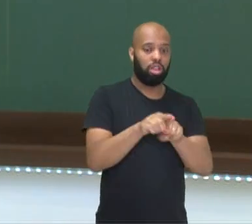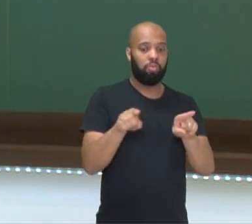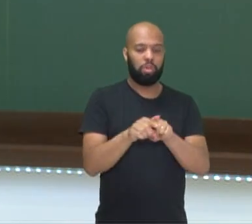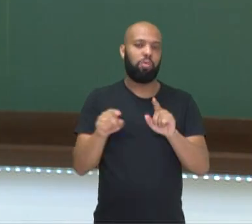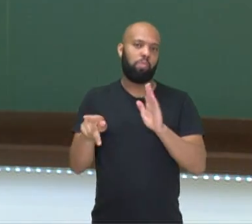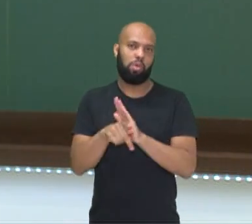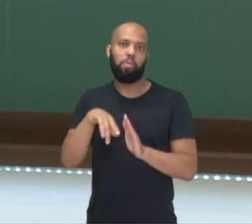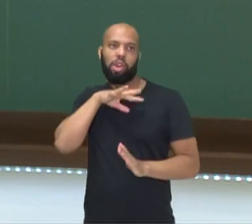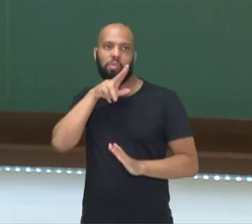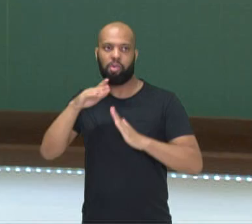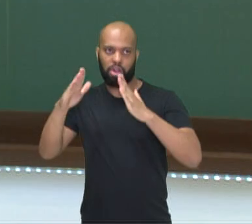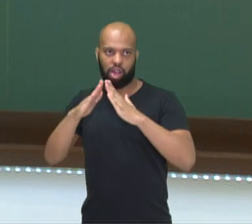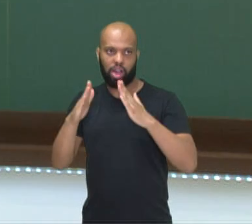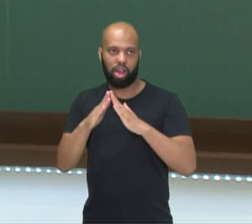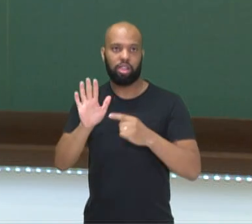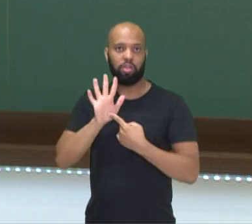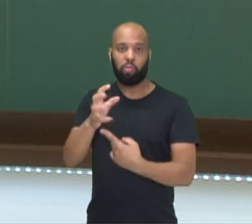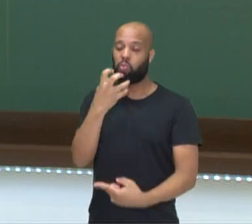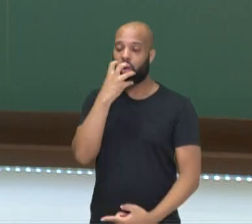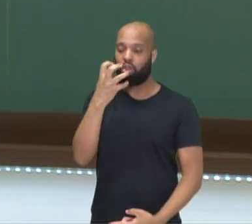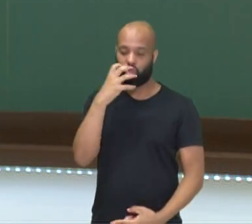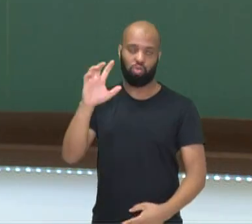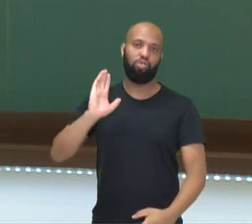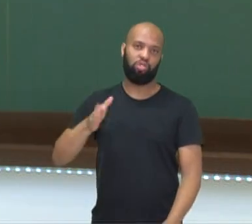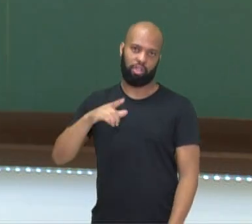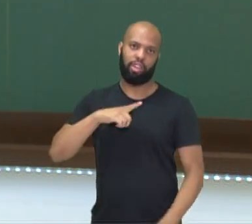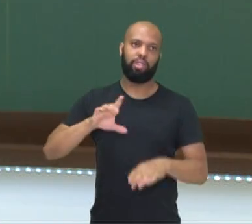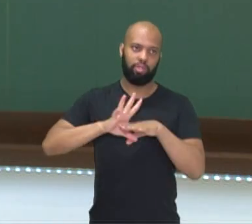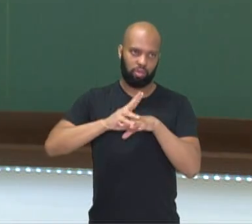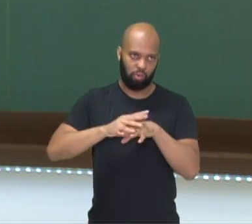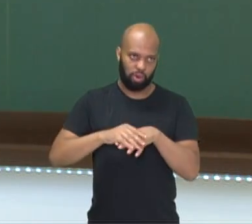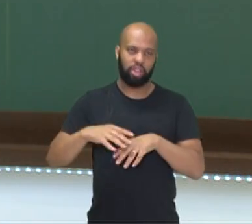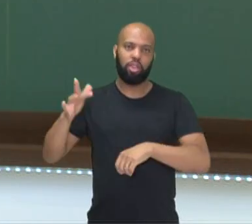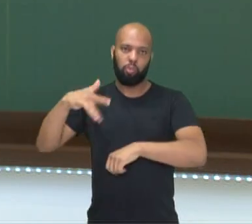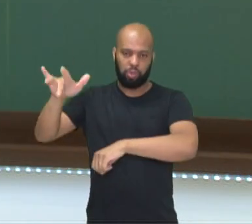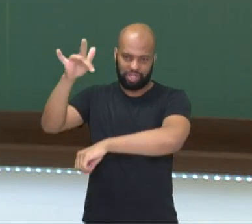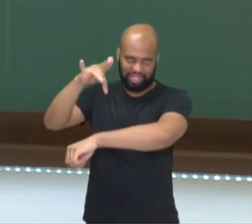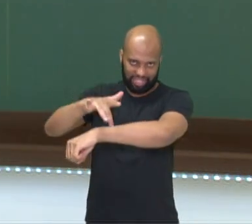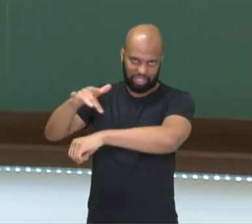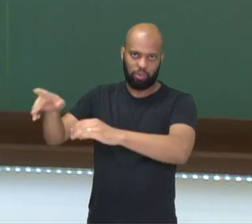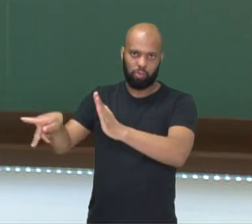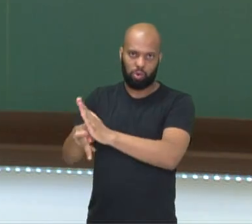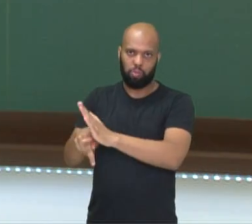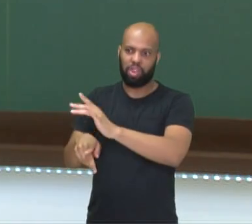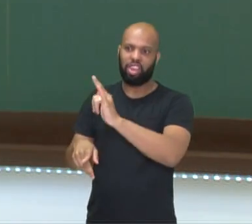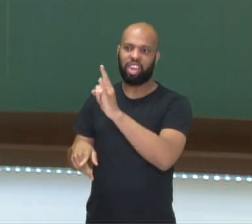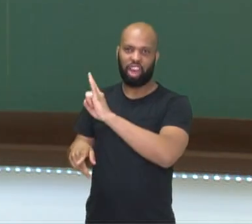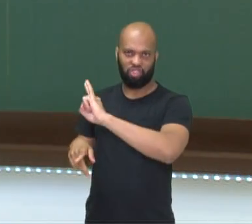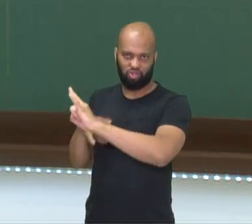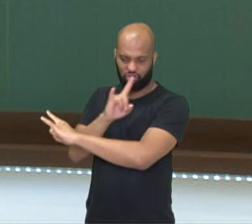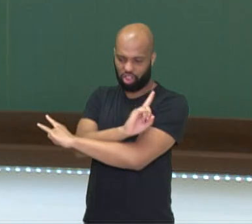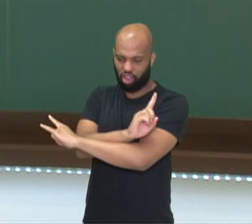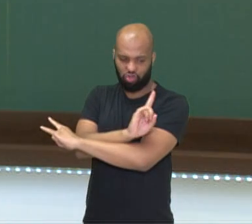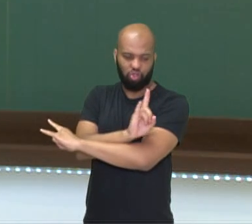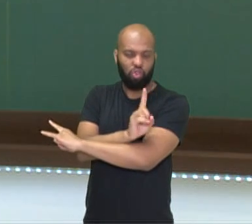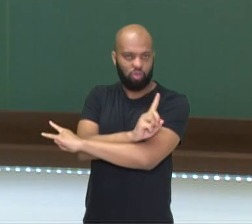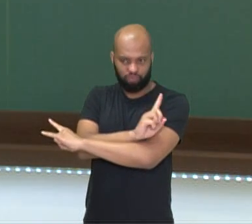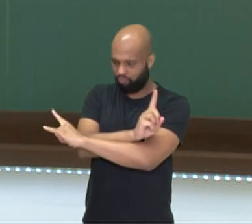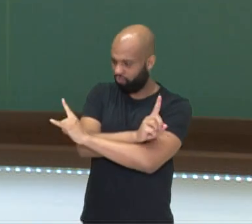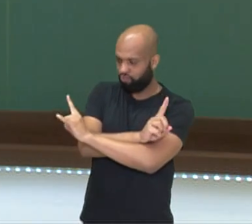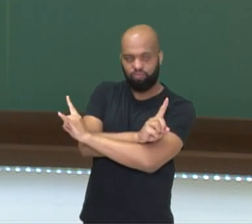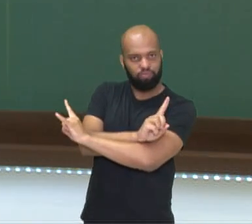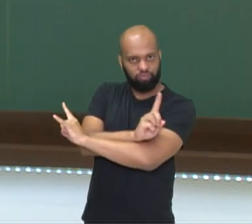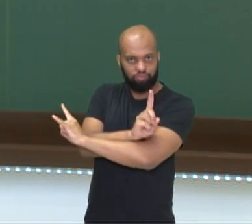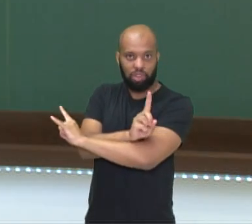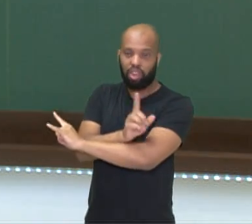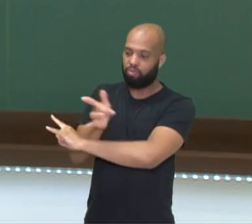no caso do ciclo a gente mostra um cão infectado, o mosquito vai picar esse animal infectado e vai portar